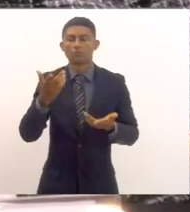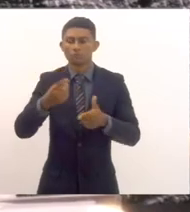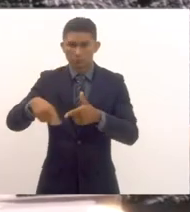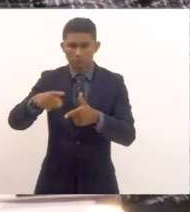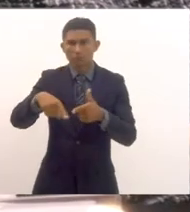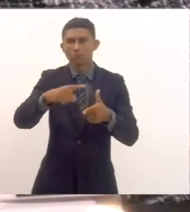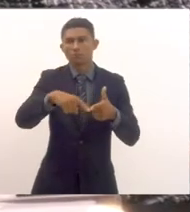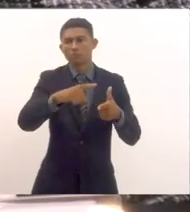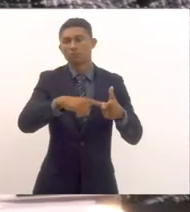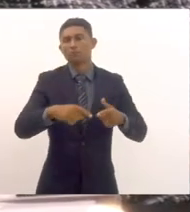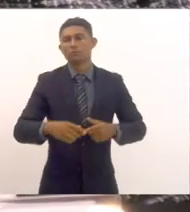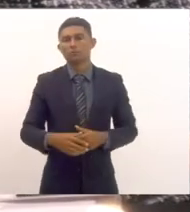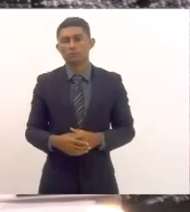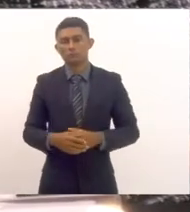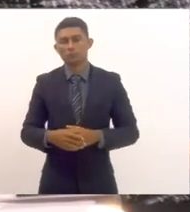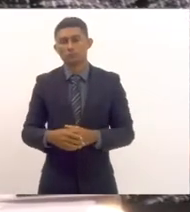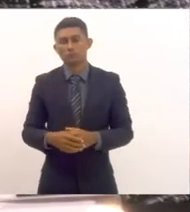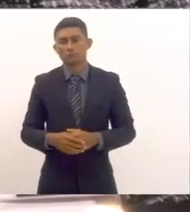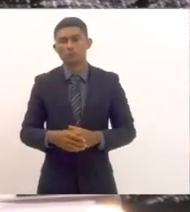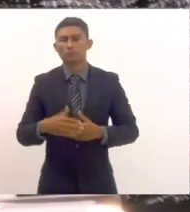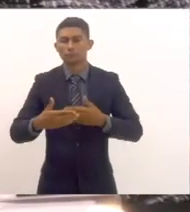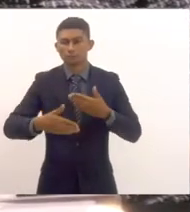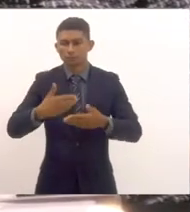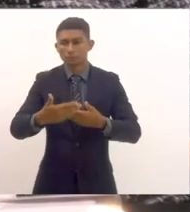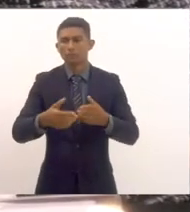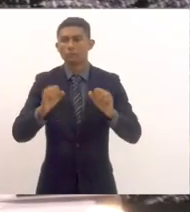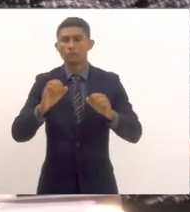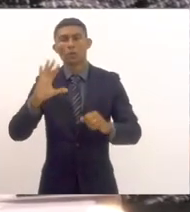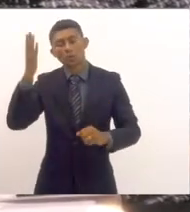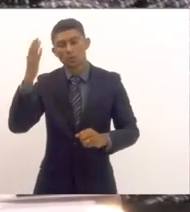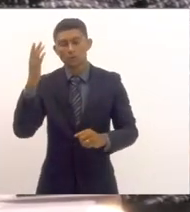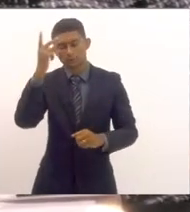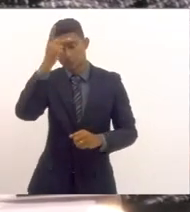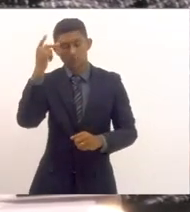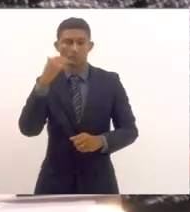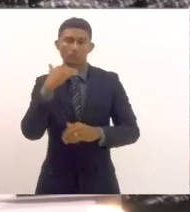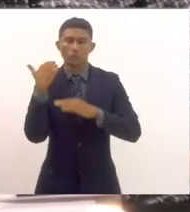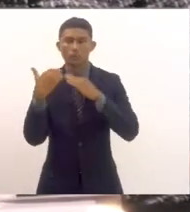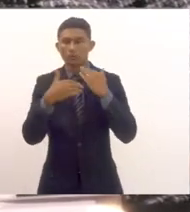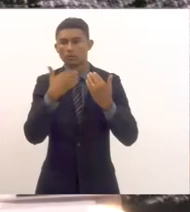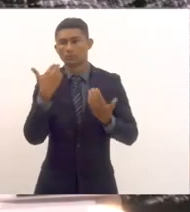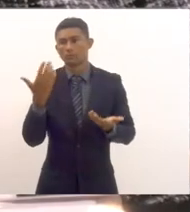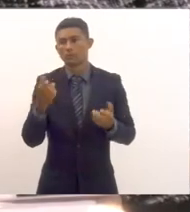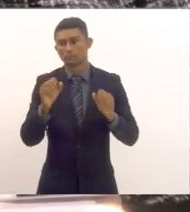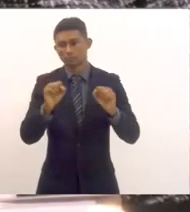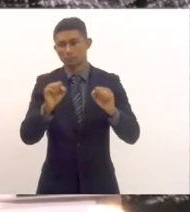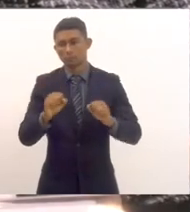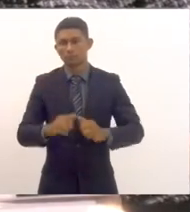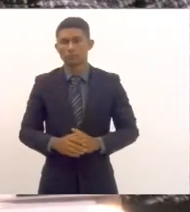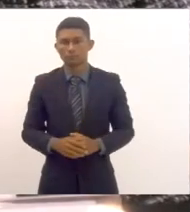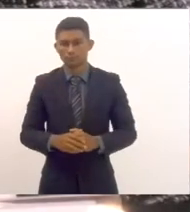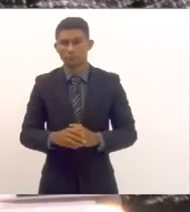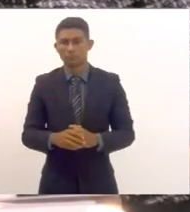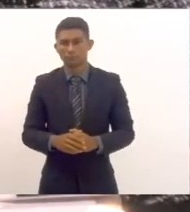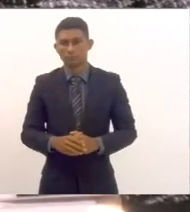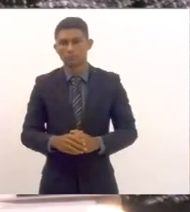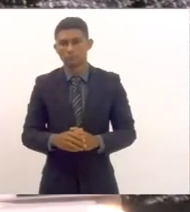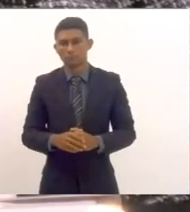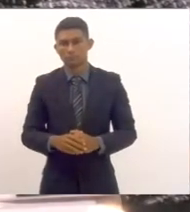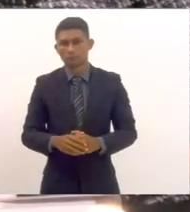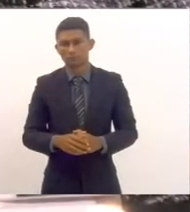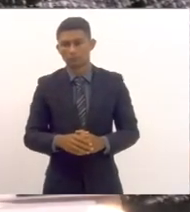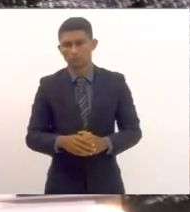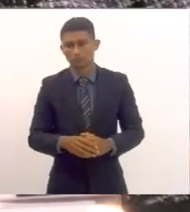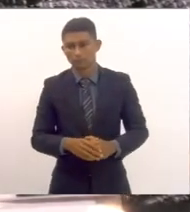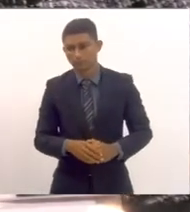pode até gerar mortes indevidas indubitavelmente que a seja